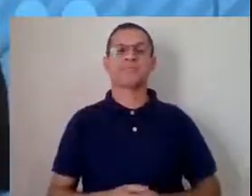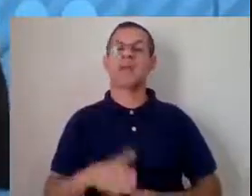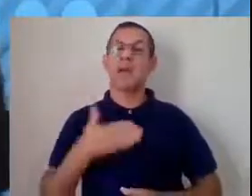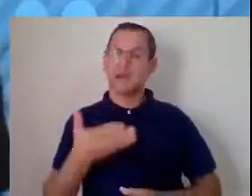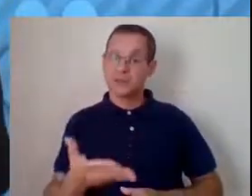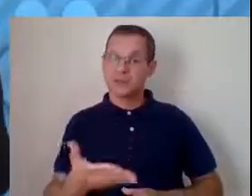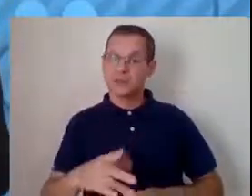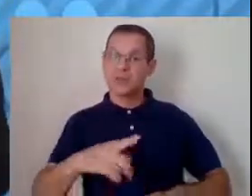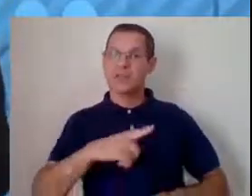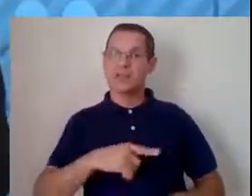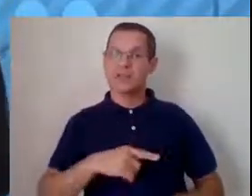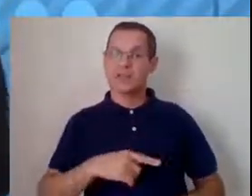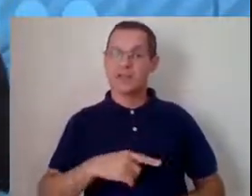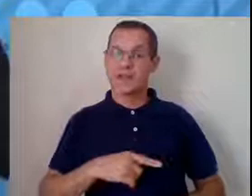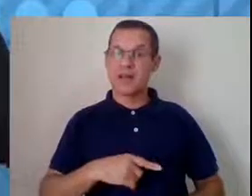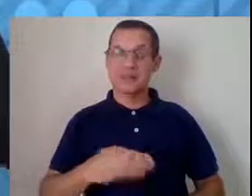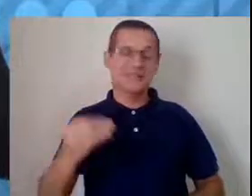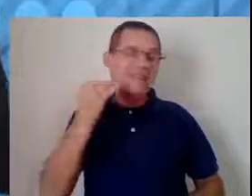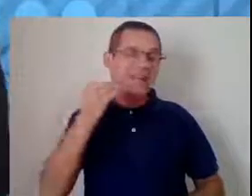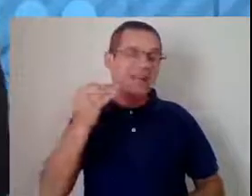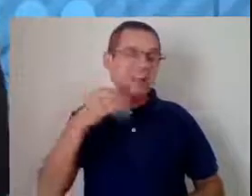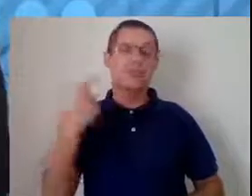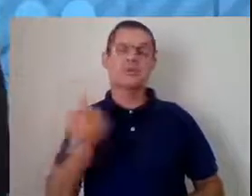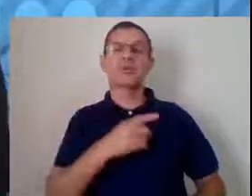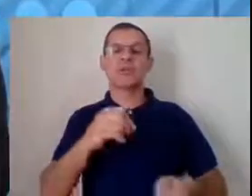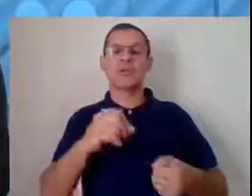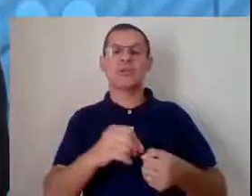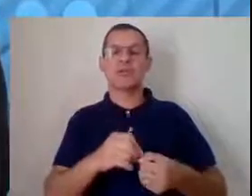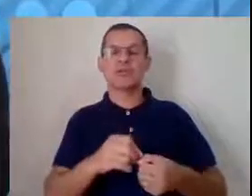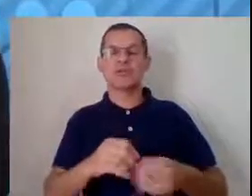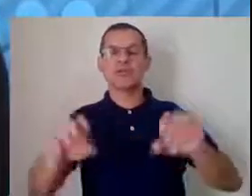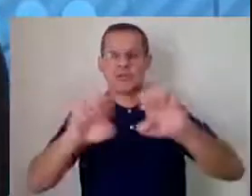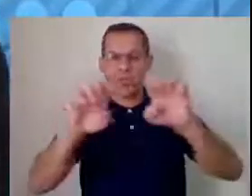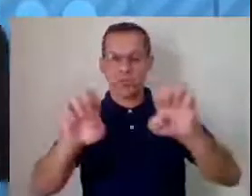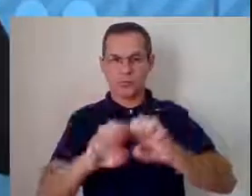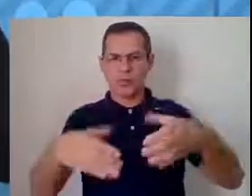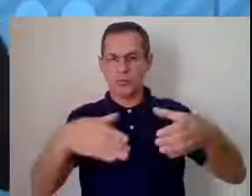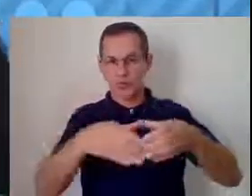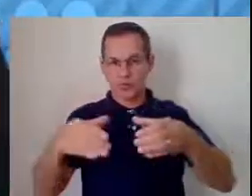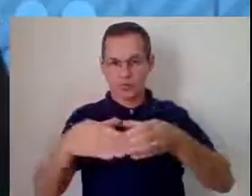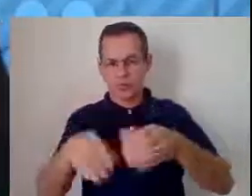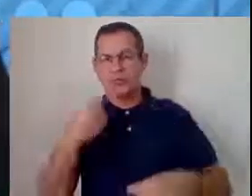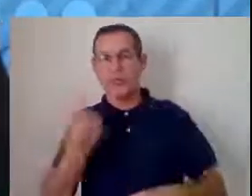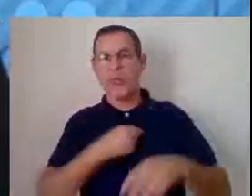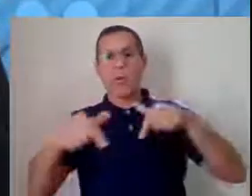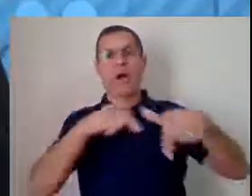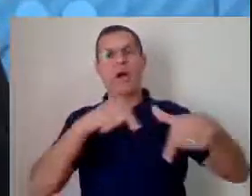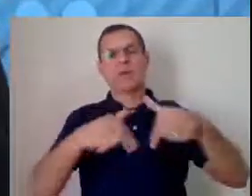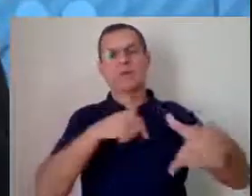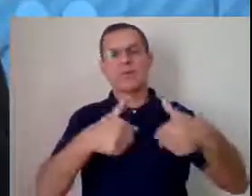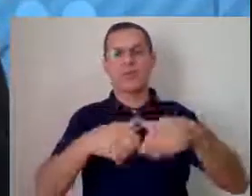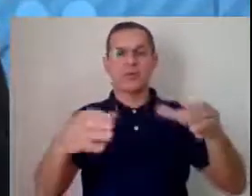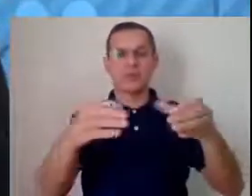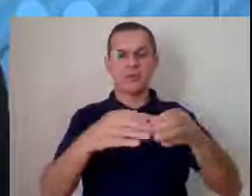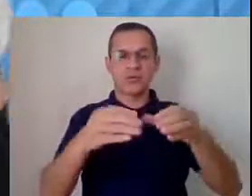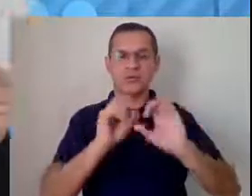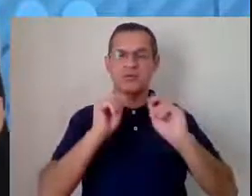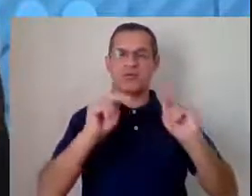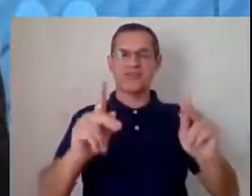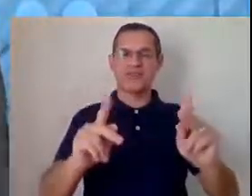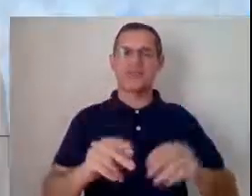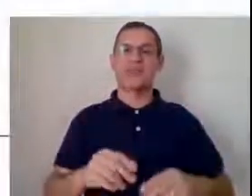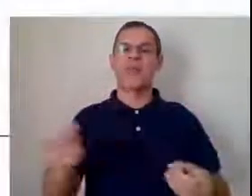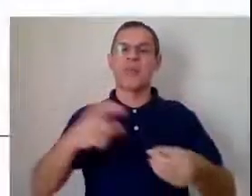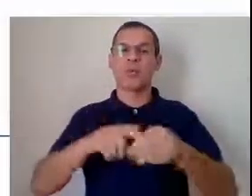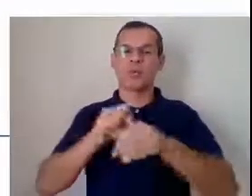Então, isso tem que ficar bem claro, porque nós vamos fazer uma composição desses conjuntos, nós vamos trabalhar com eles, ok?